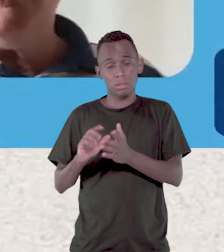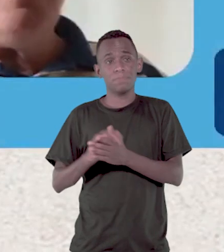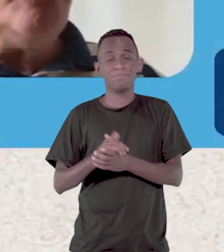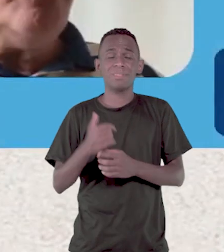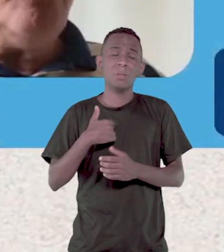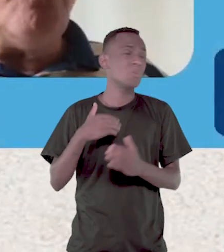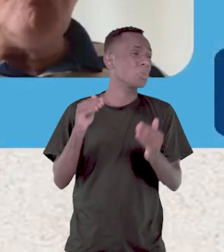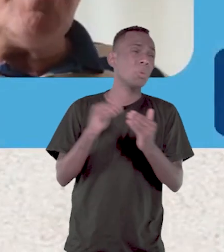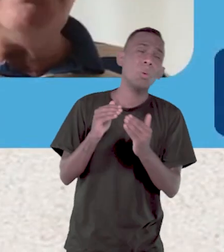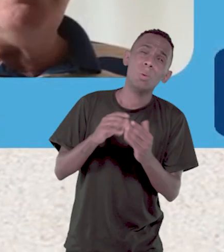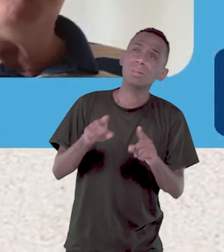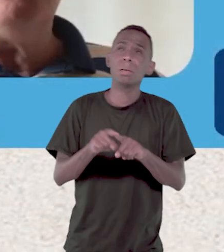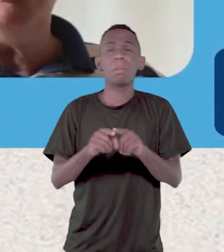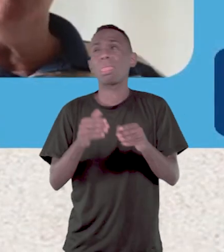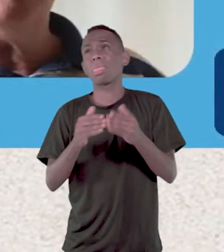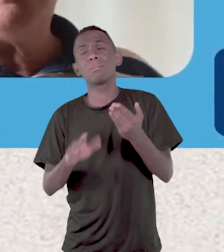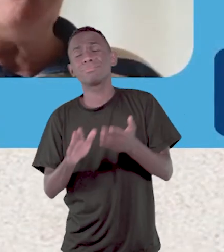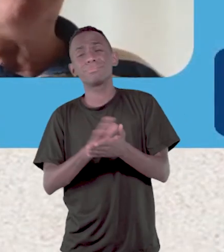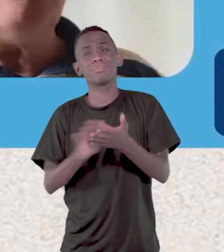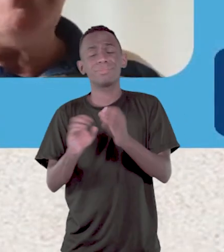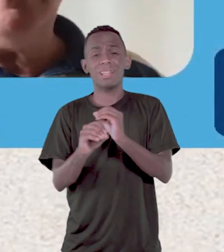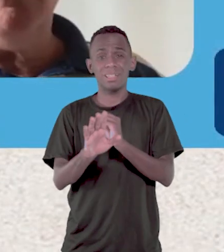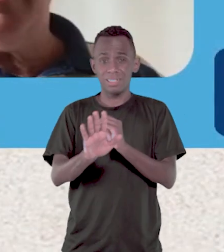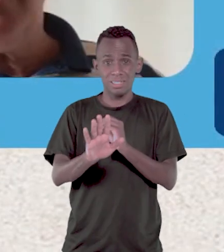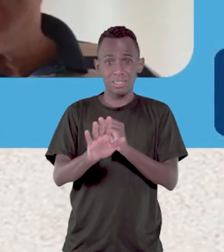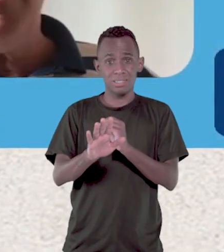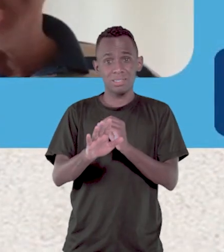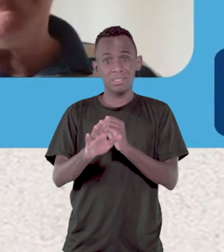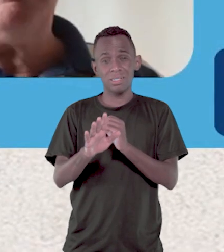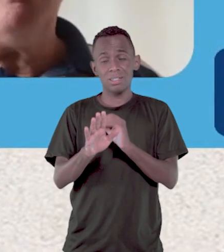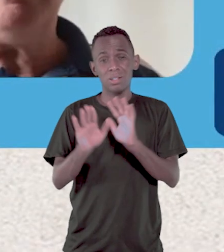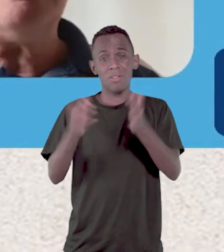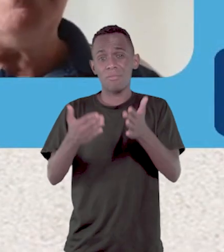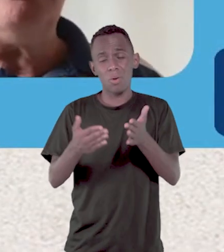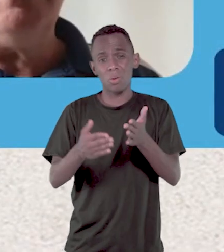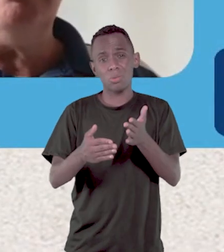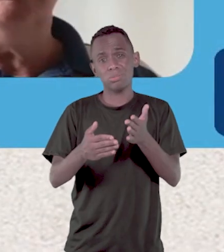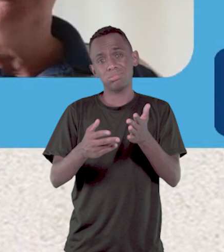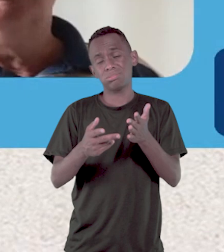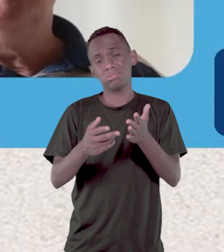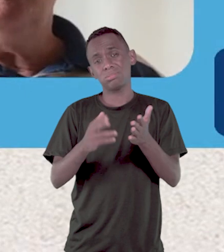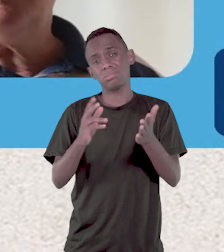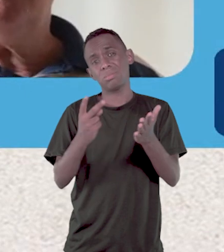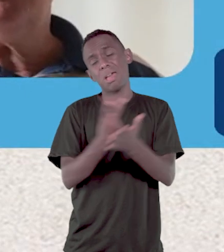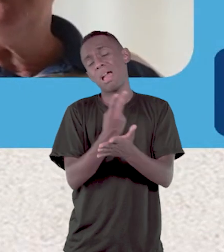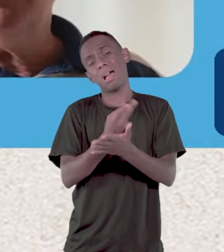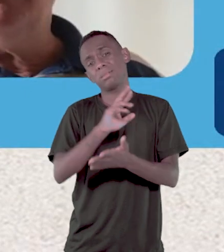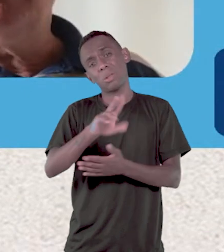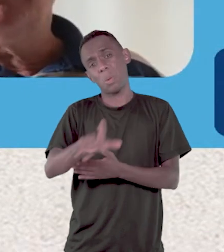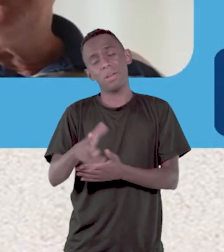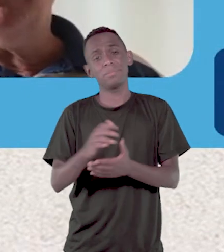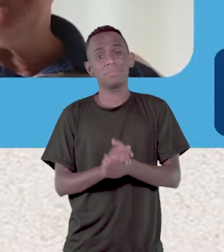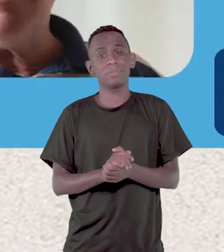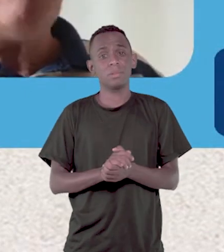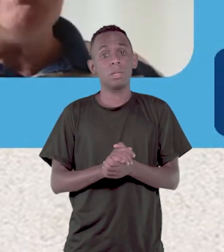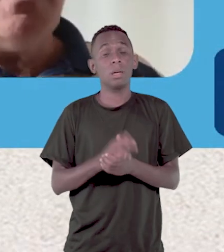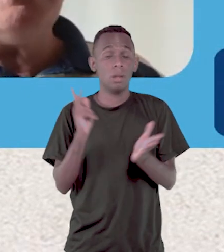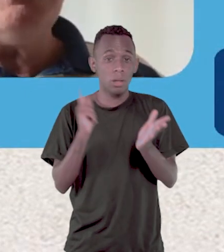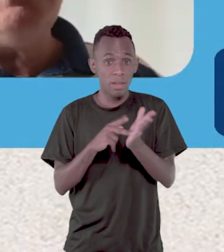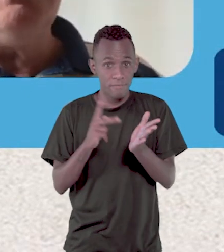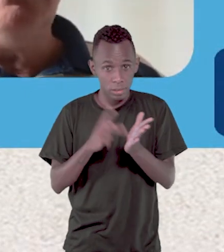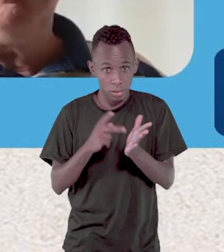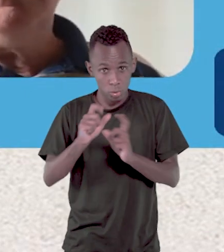Não é que eu não concordo nem discordo. Eu acho que a questão não é dessa natureza, porque veja bem que